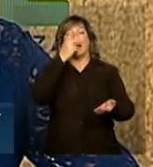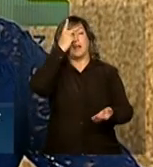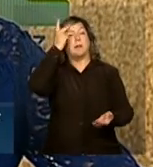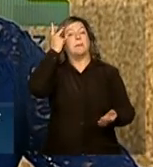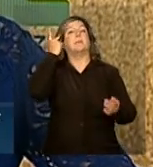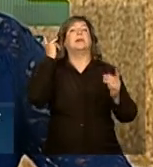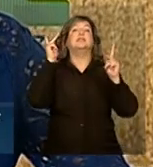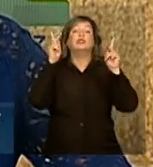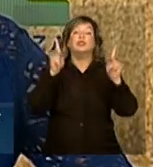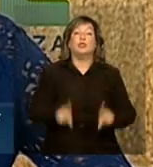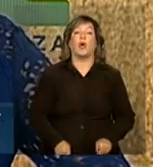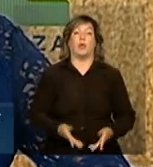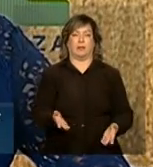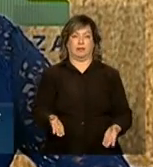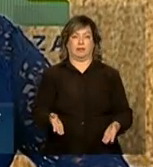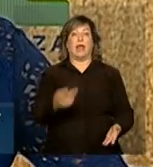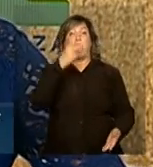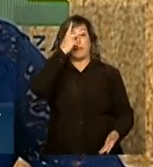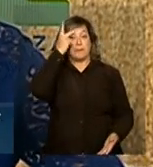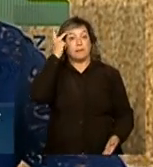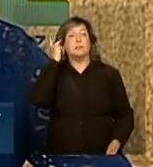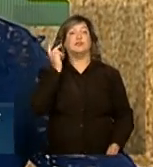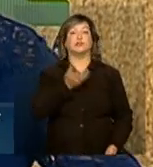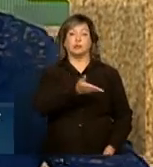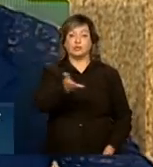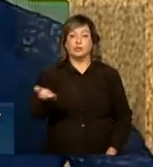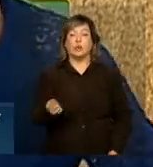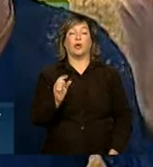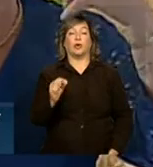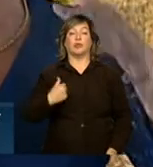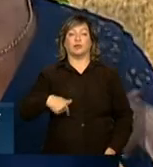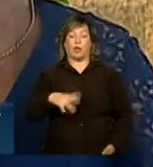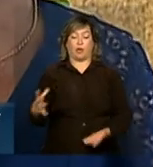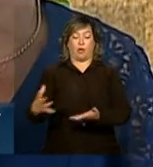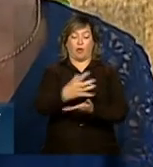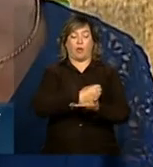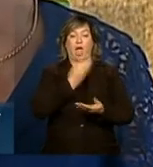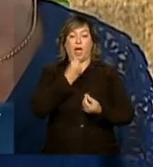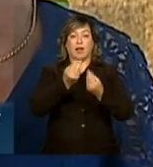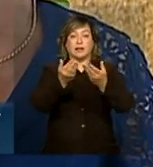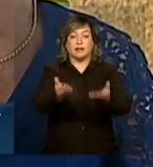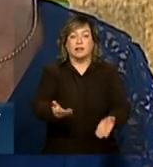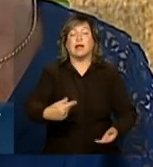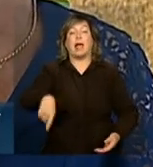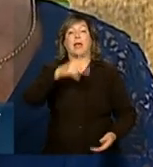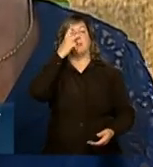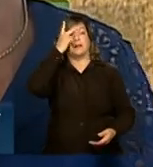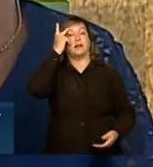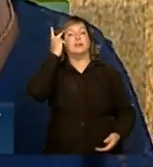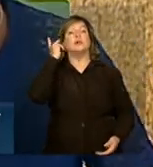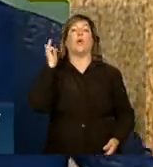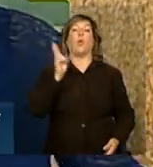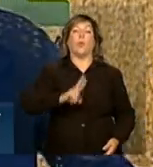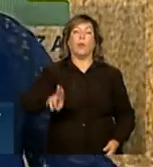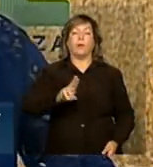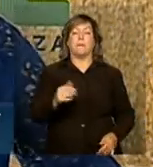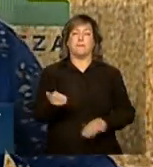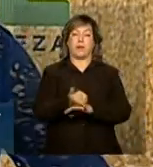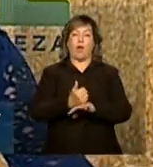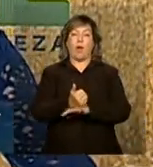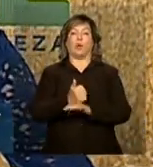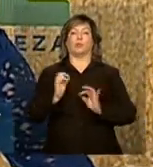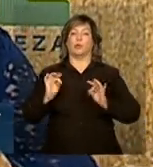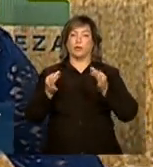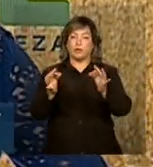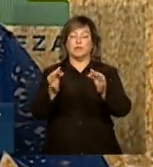as pessoas que a gente colhe alimentos, é para as pessoas que a gente usa melhor tecnologia. E esse